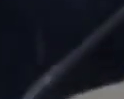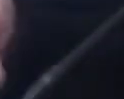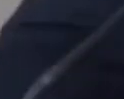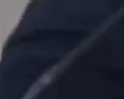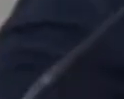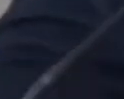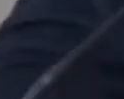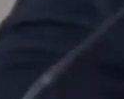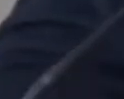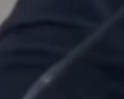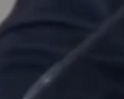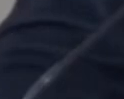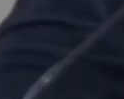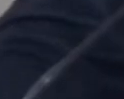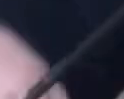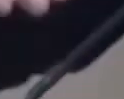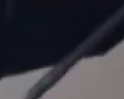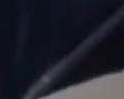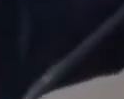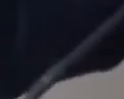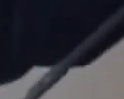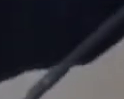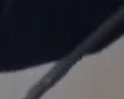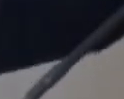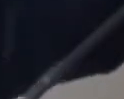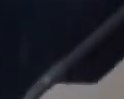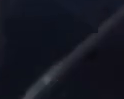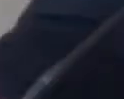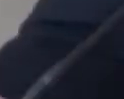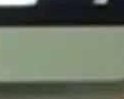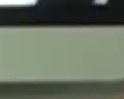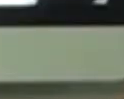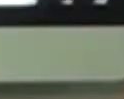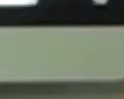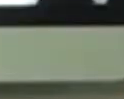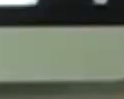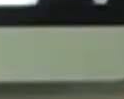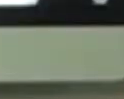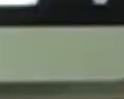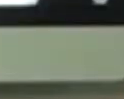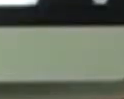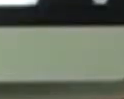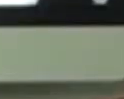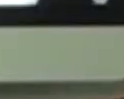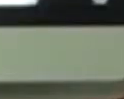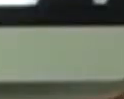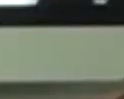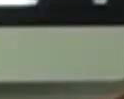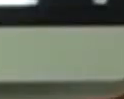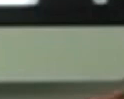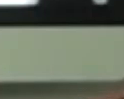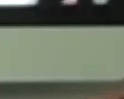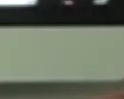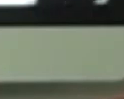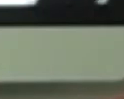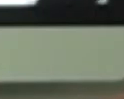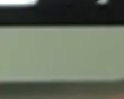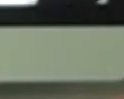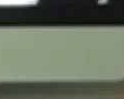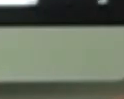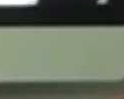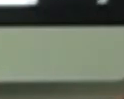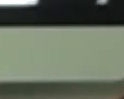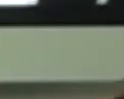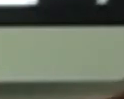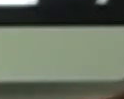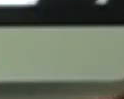segunda, questionando o DEINFRA se existe a possibilidade de instalação de 2 lombadas na rodovia